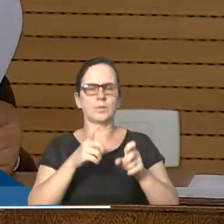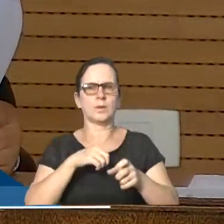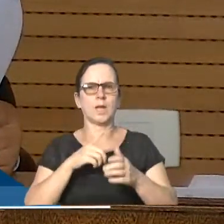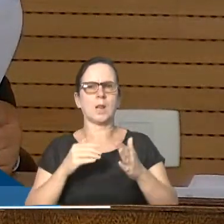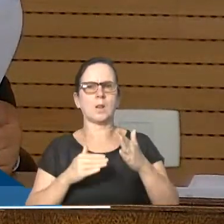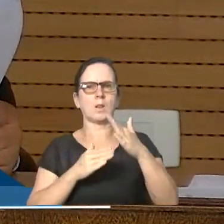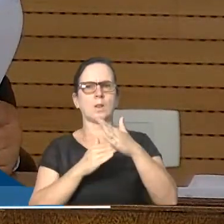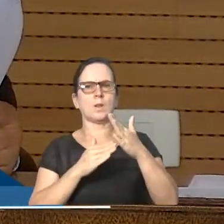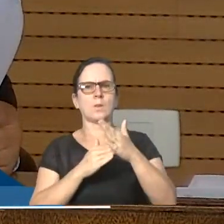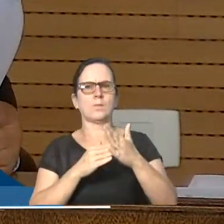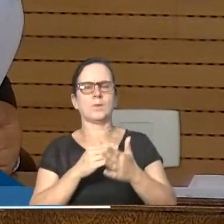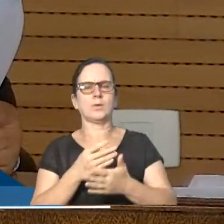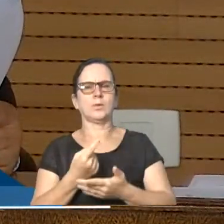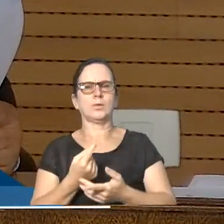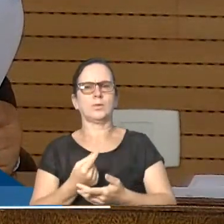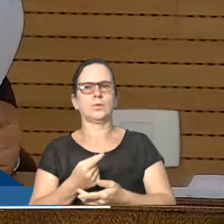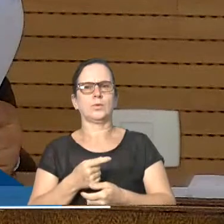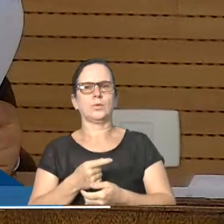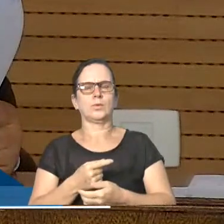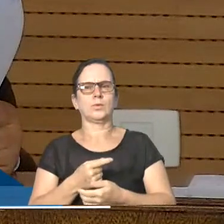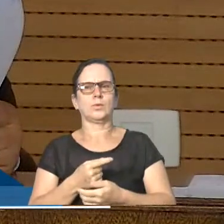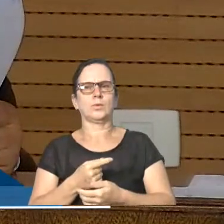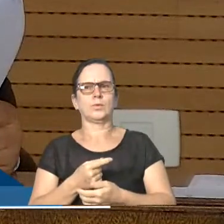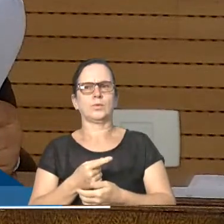limite remunerário previsto no artigo